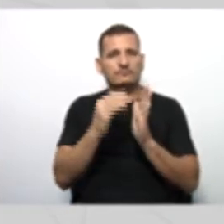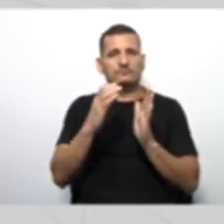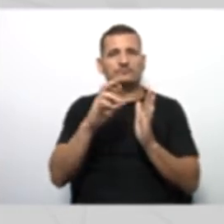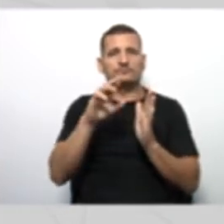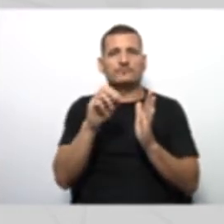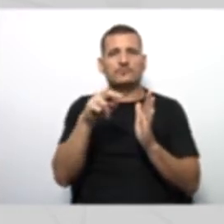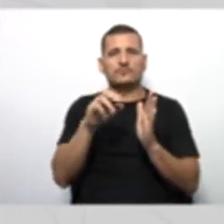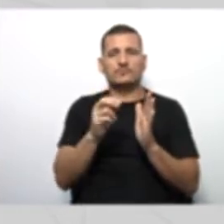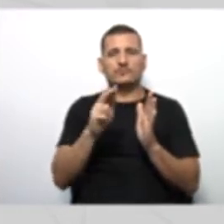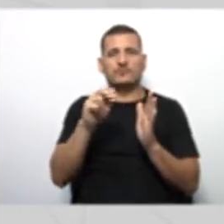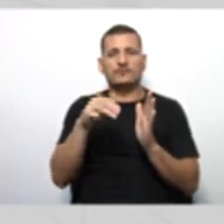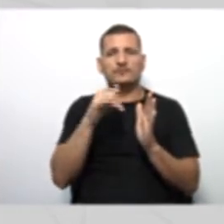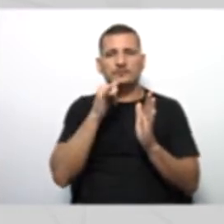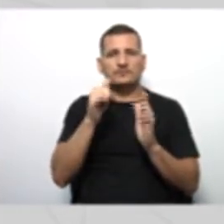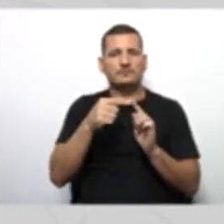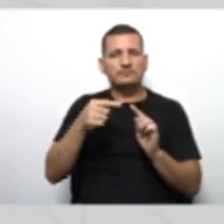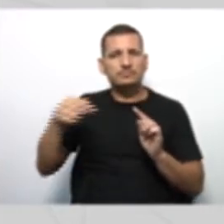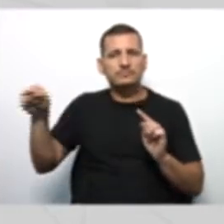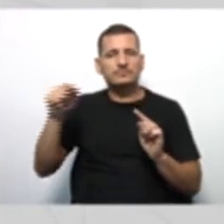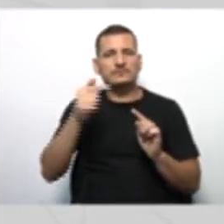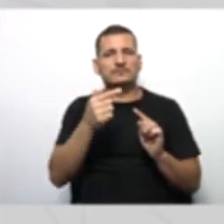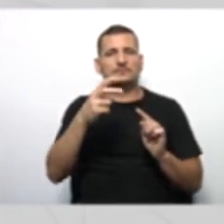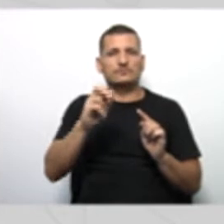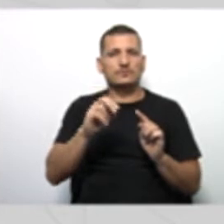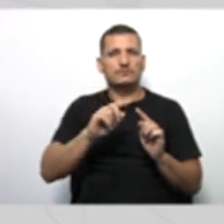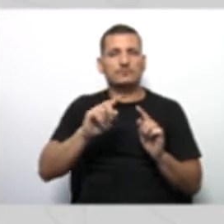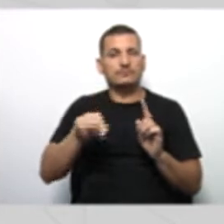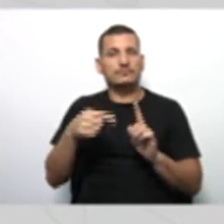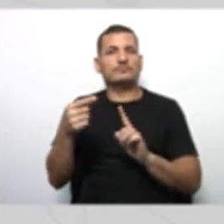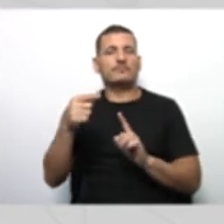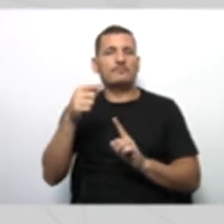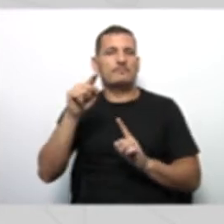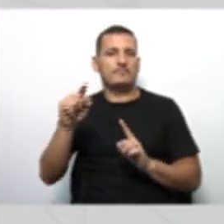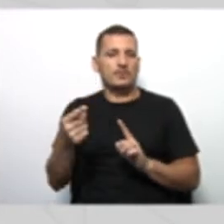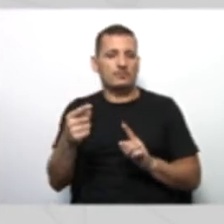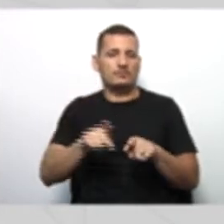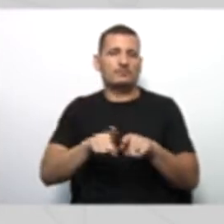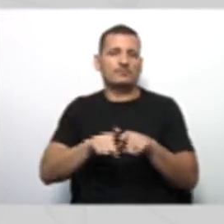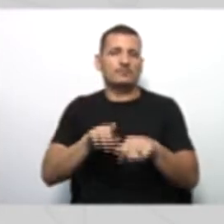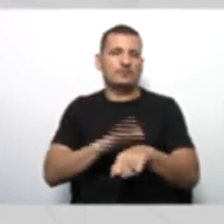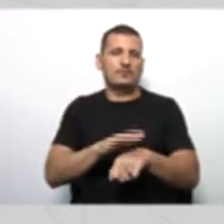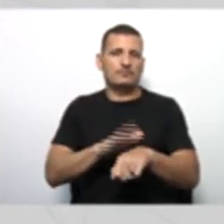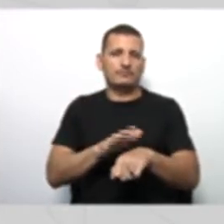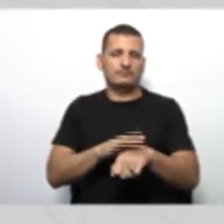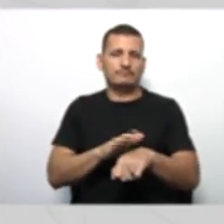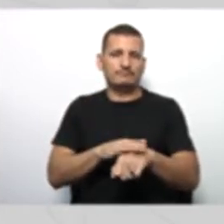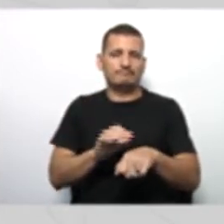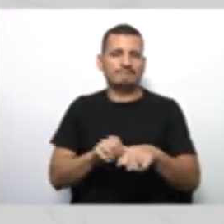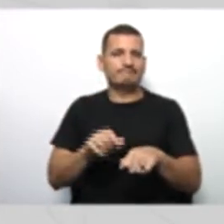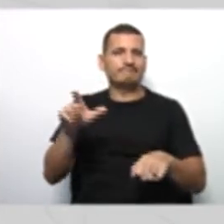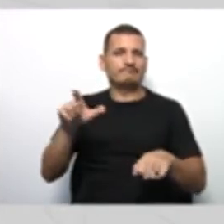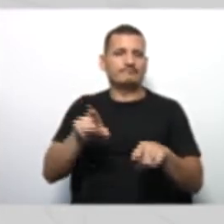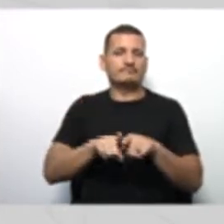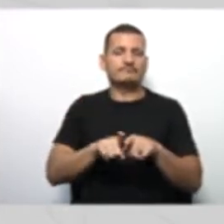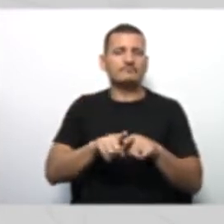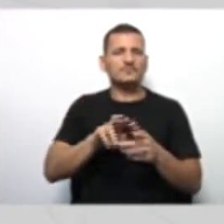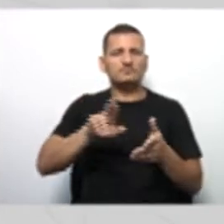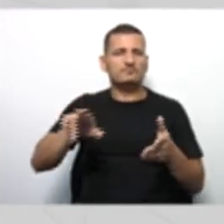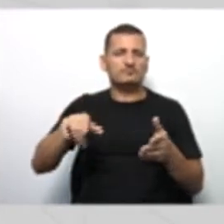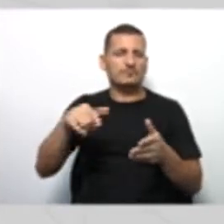para 1.000, além de aumentar o custo, com certeza eu vou aumentar também aí o tempo, tá? E outras variáveis que a gente